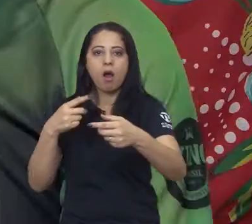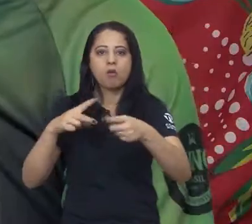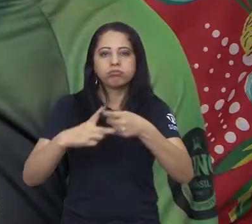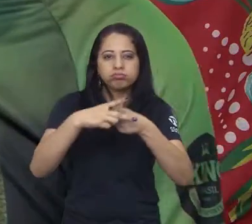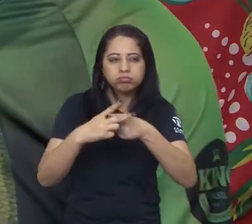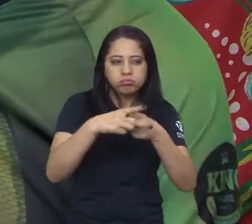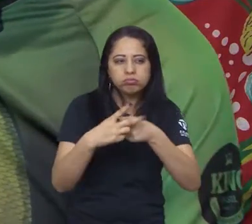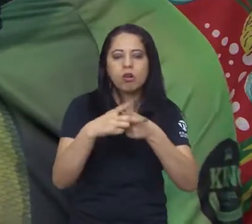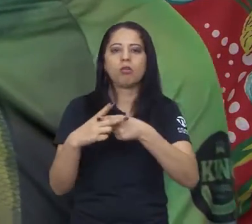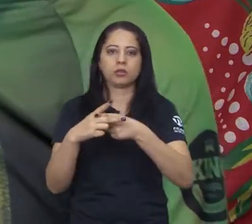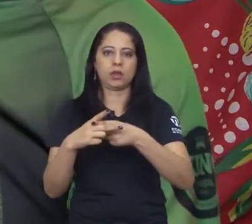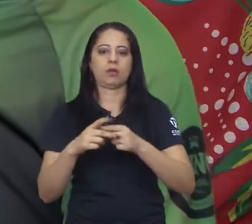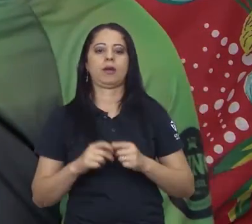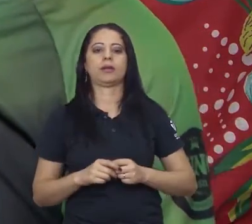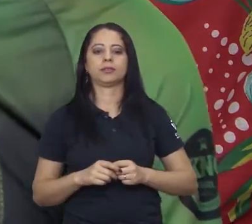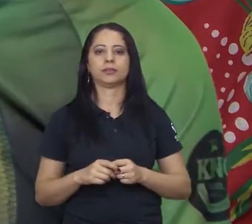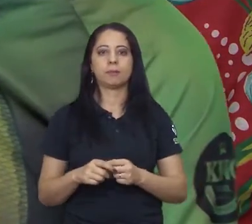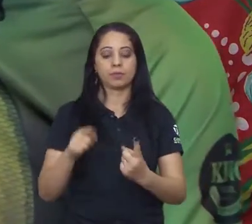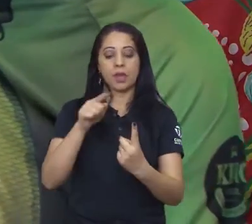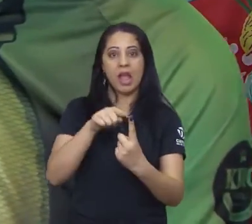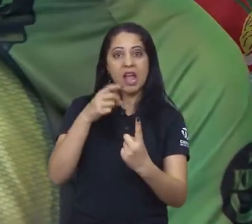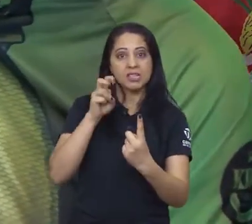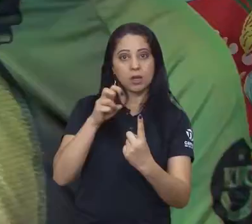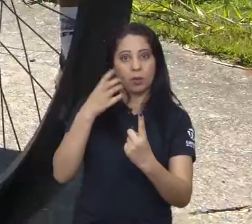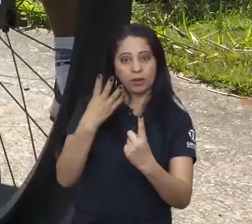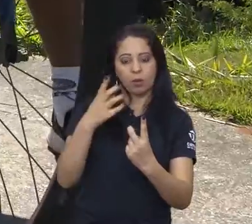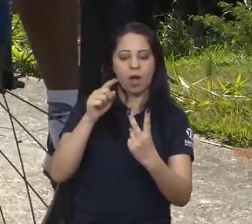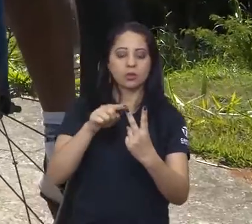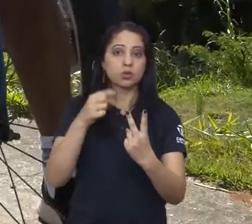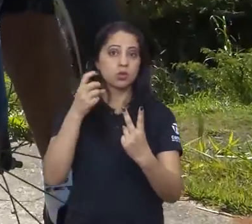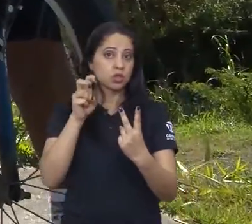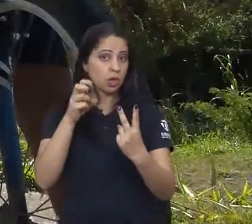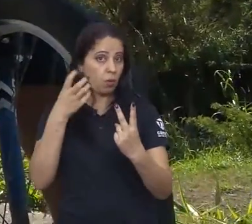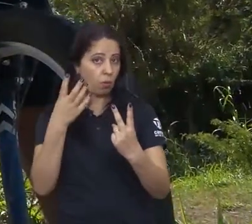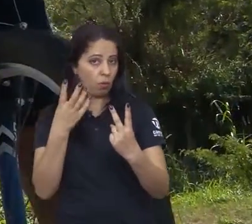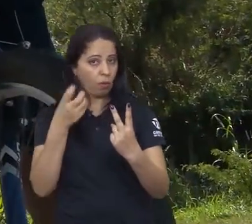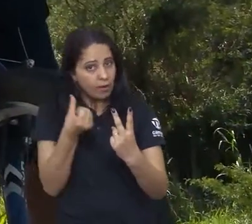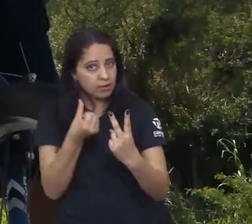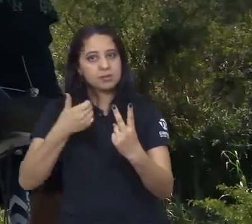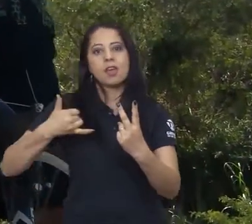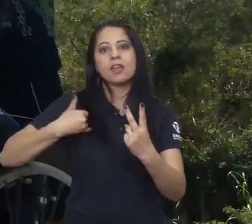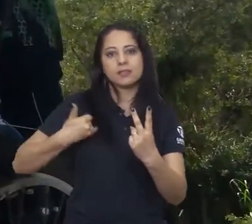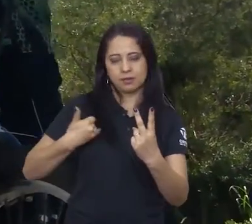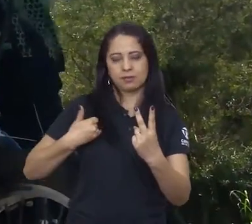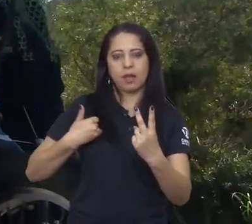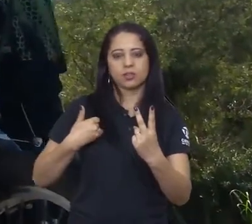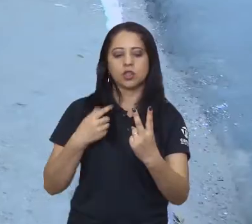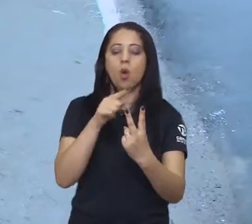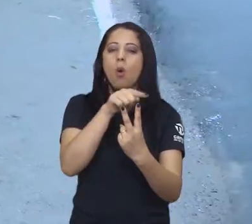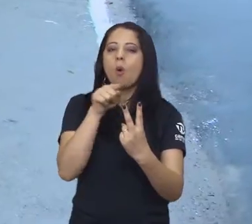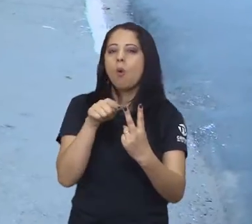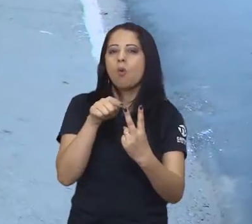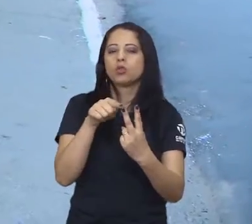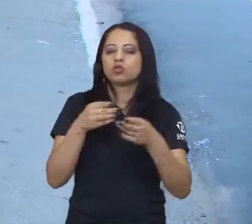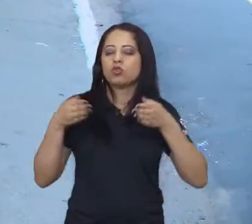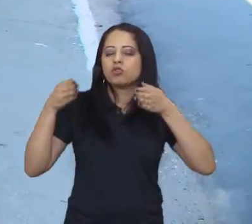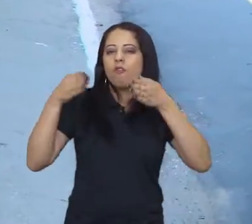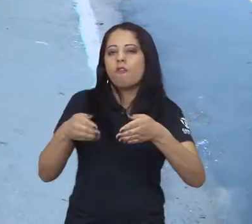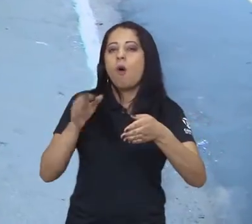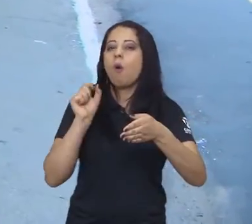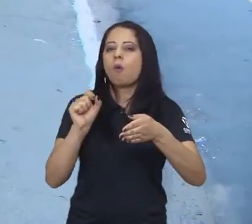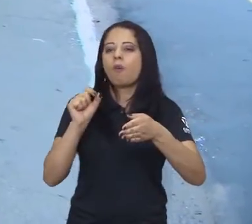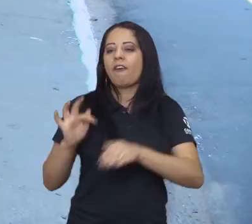Campos com 54 e 56 anos o casal dispensa uma atenção especial com foco no